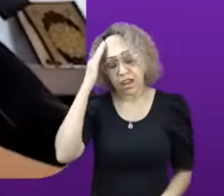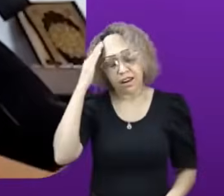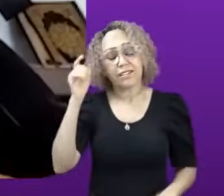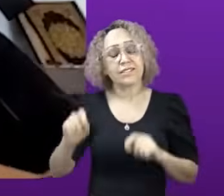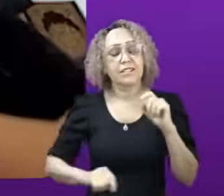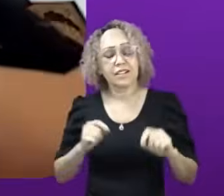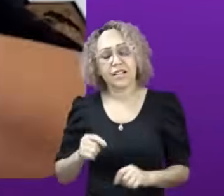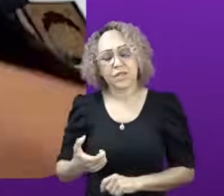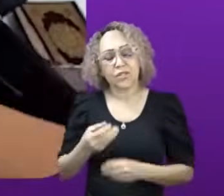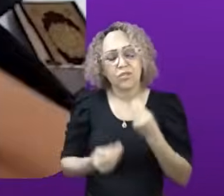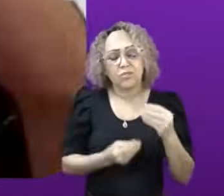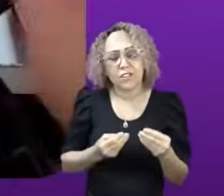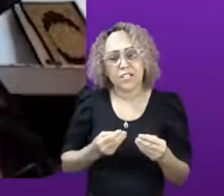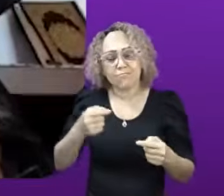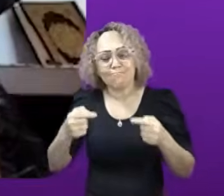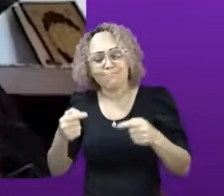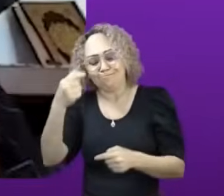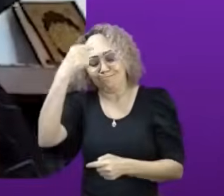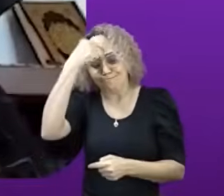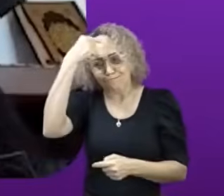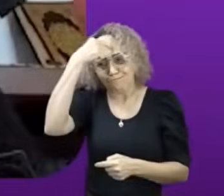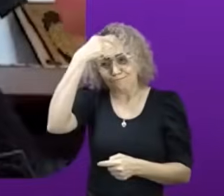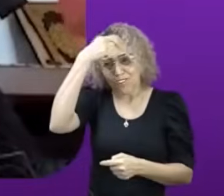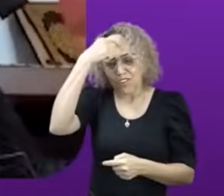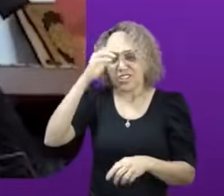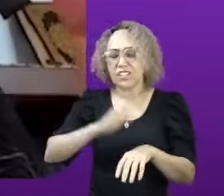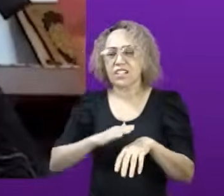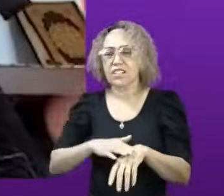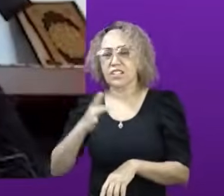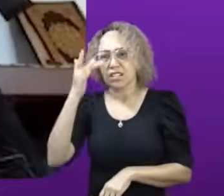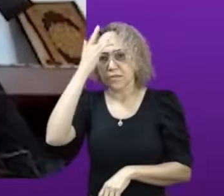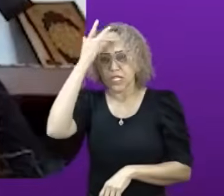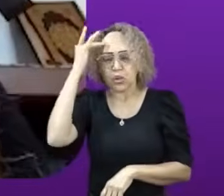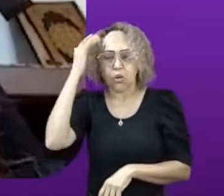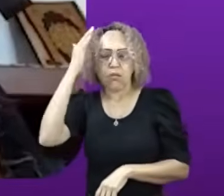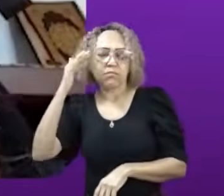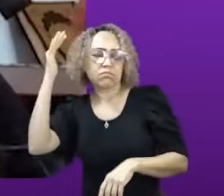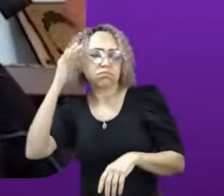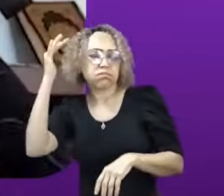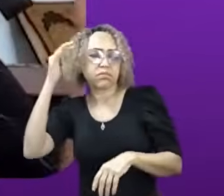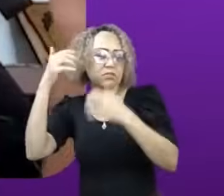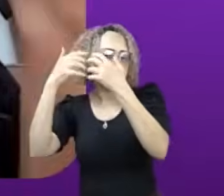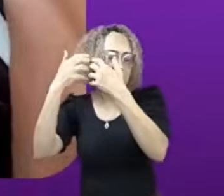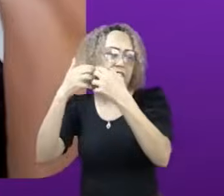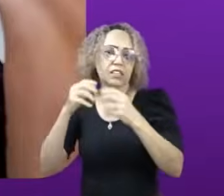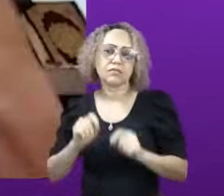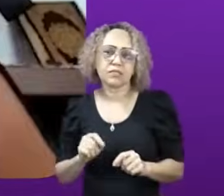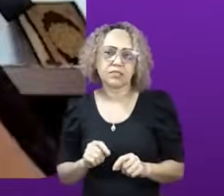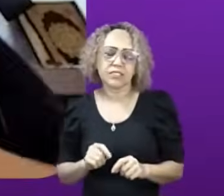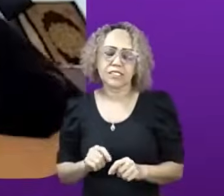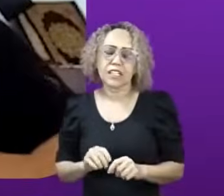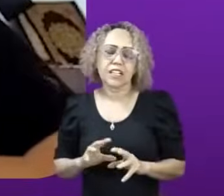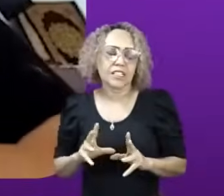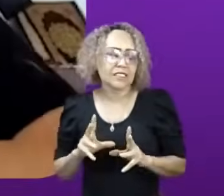das pessoas. Todo movimento de emancipação vitorioso na história da humanidade tem elementos